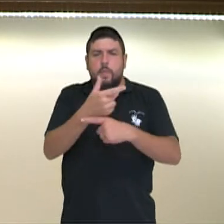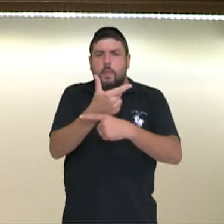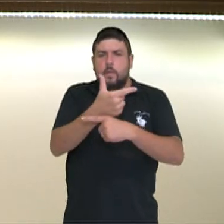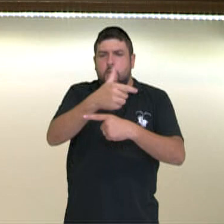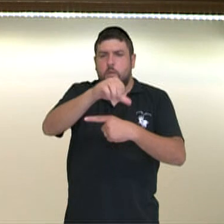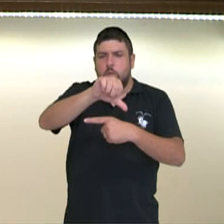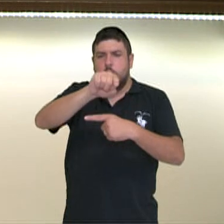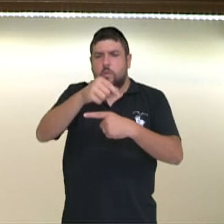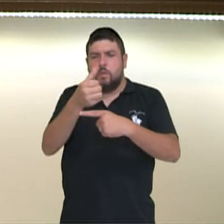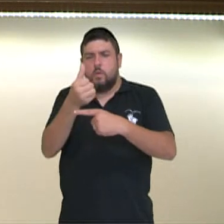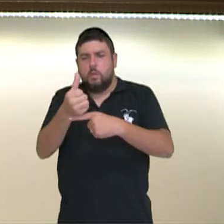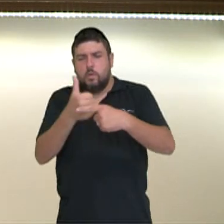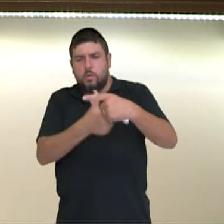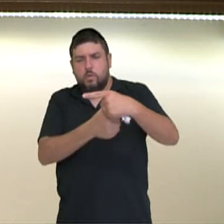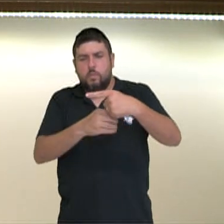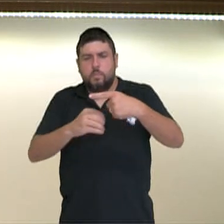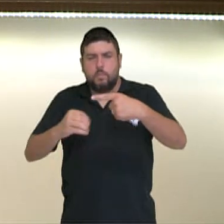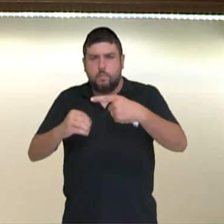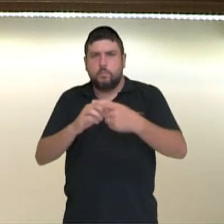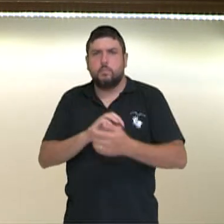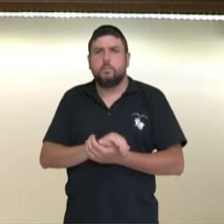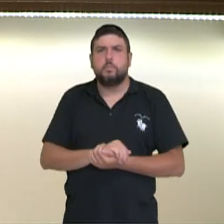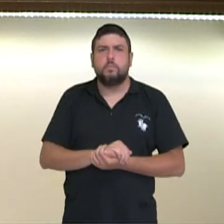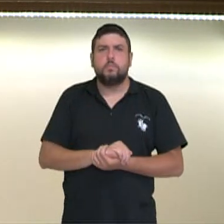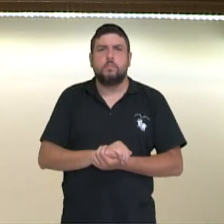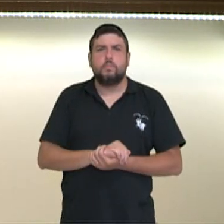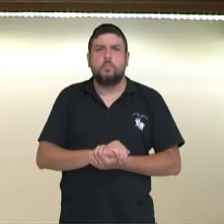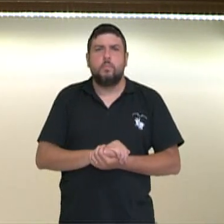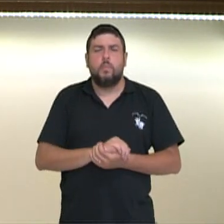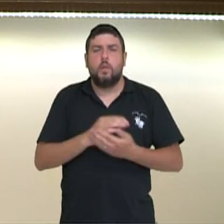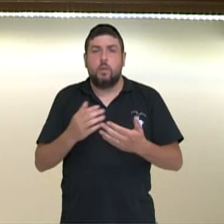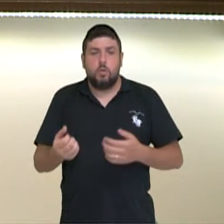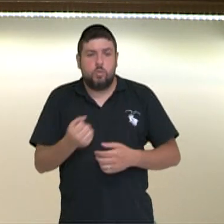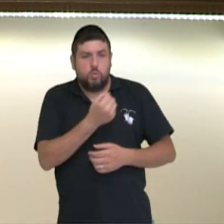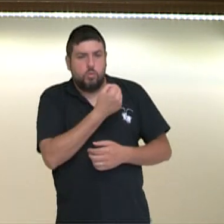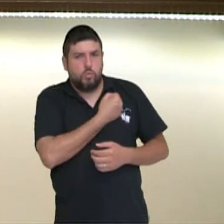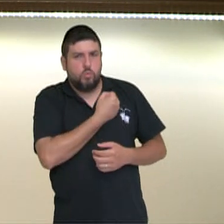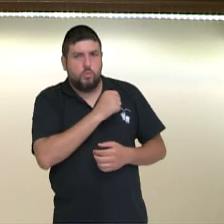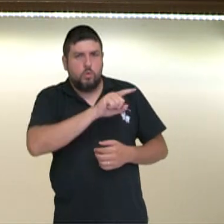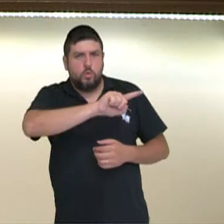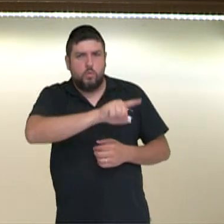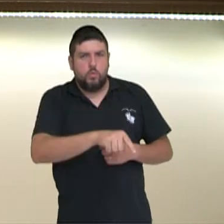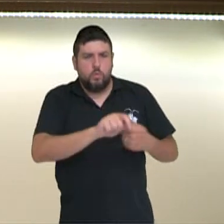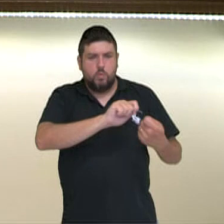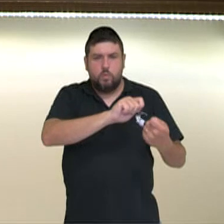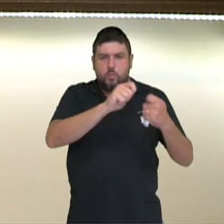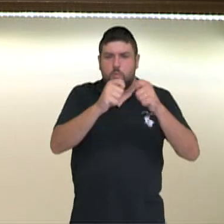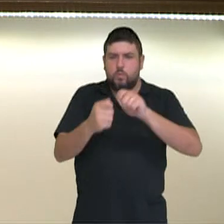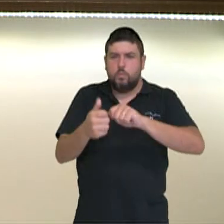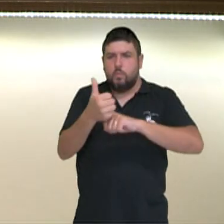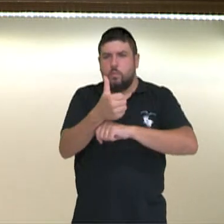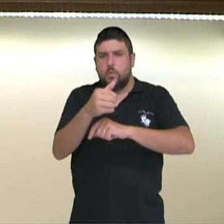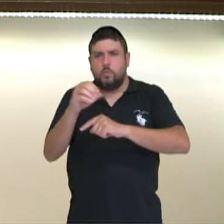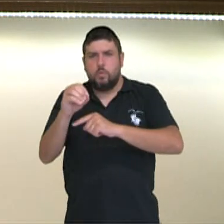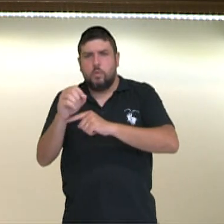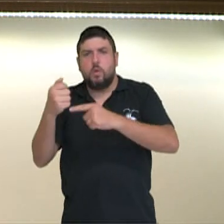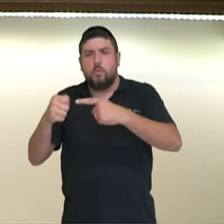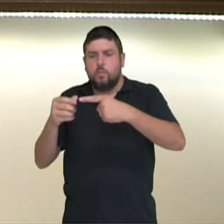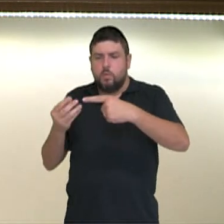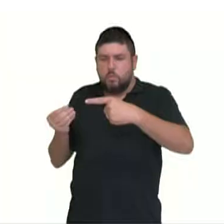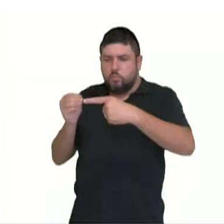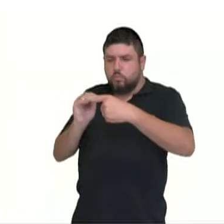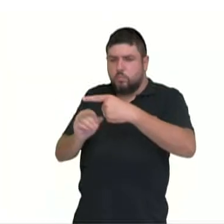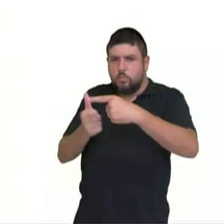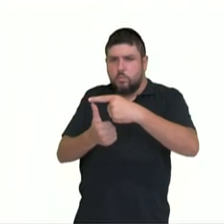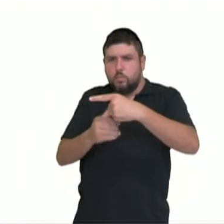Então, essa é a forma de transformar. Você tem um número decimal, para transformar no percentual, você tem que fazer aparecer um 100 ali de baixo.